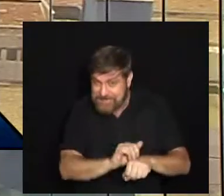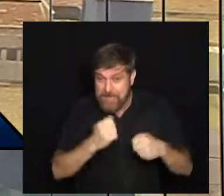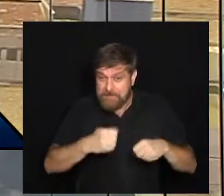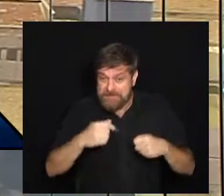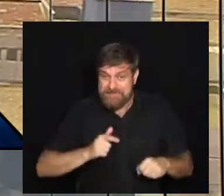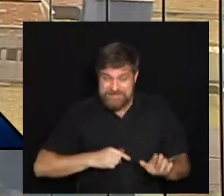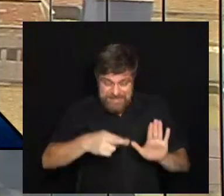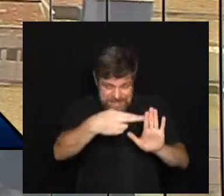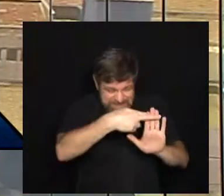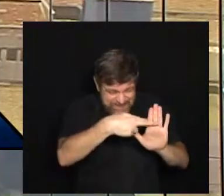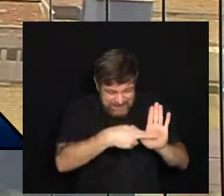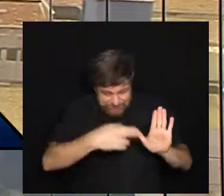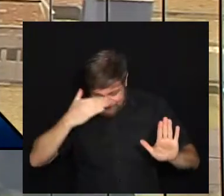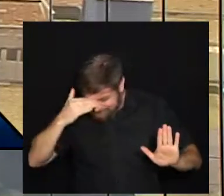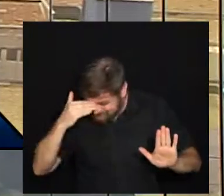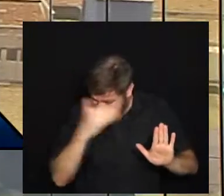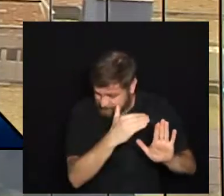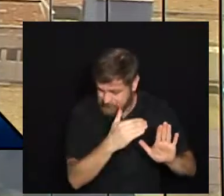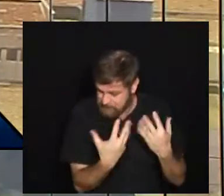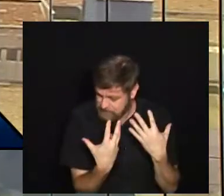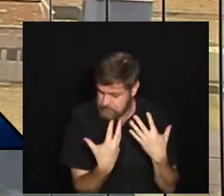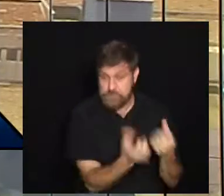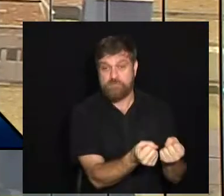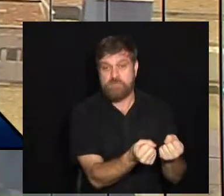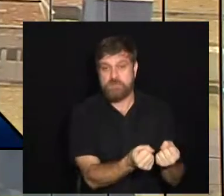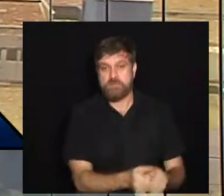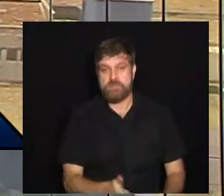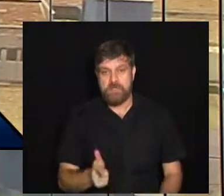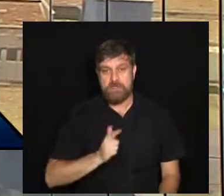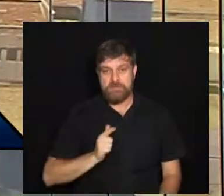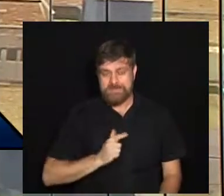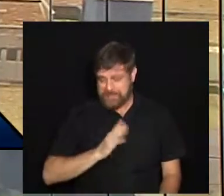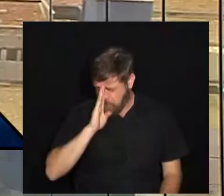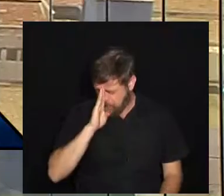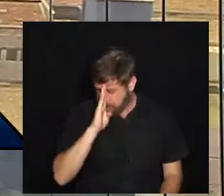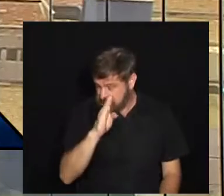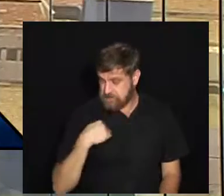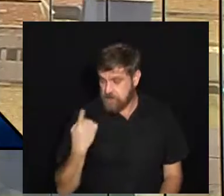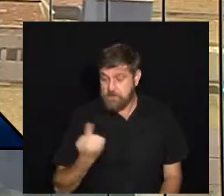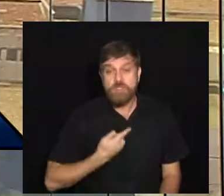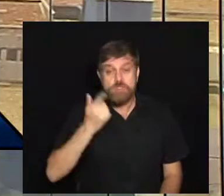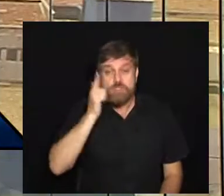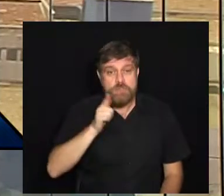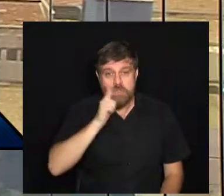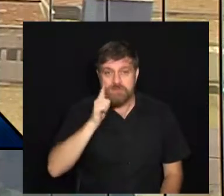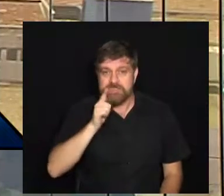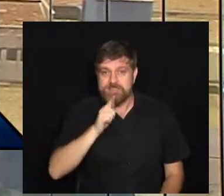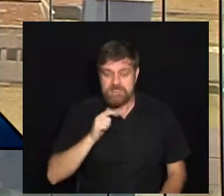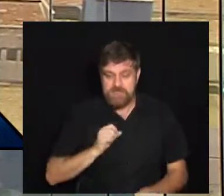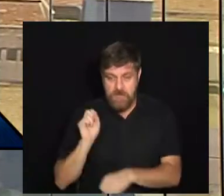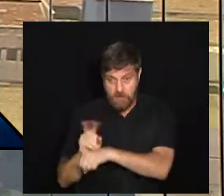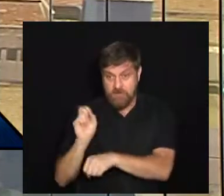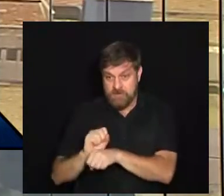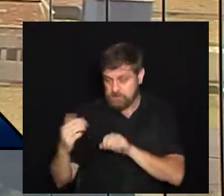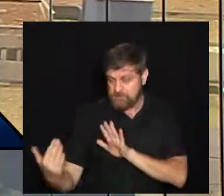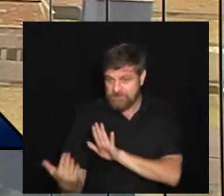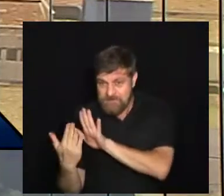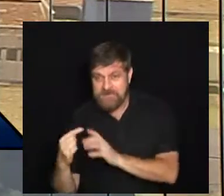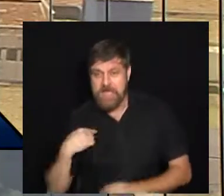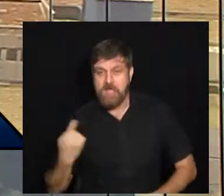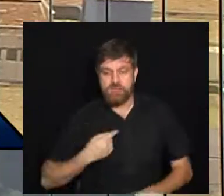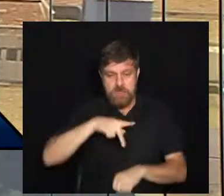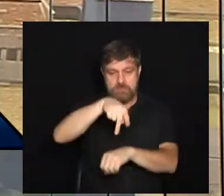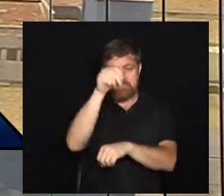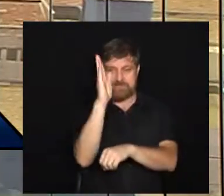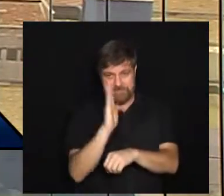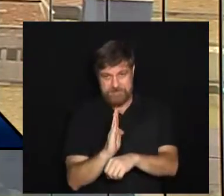disciplinada a palavra disciplina adesão isso é central para a gente ter alguma chance de enfrentar esse vídeo junto enquanto cidade